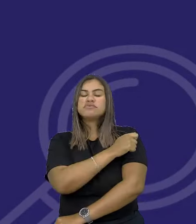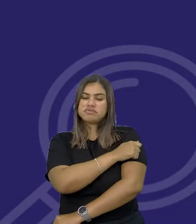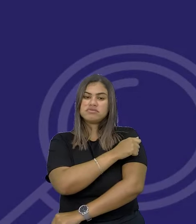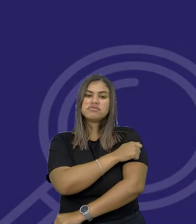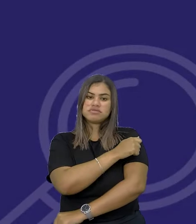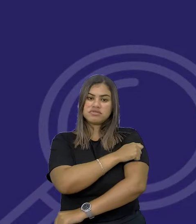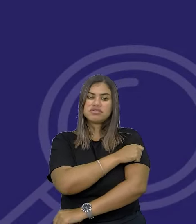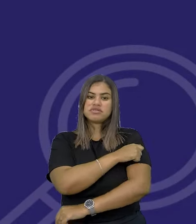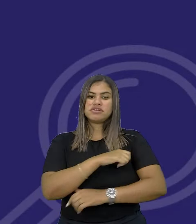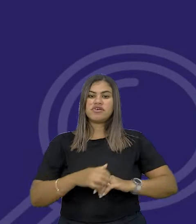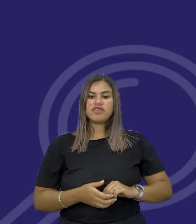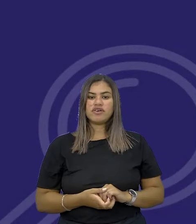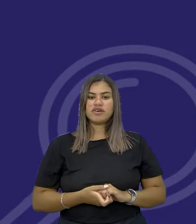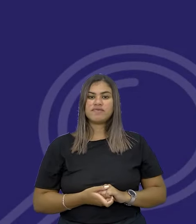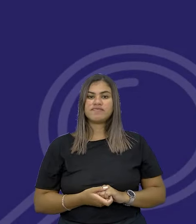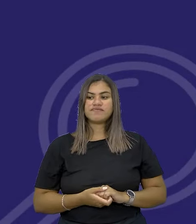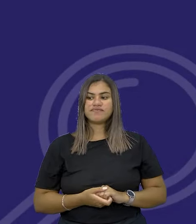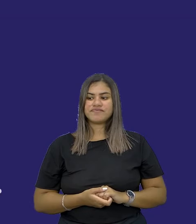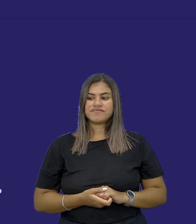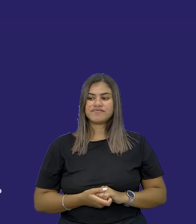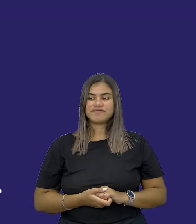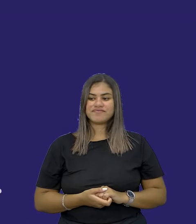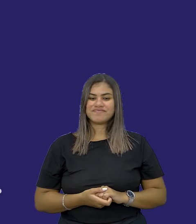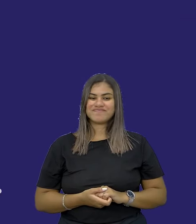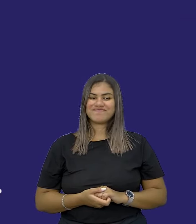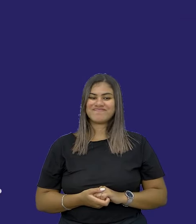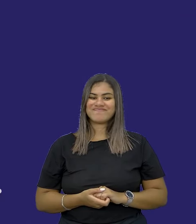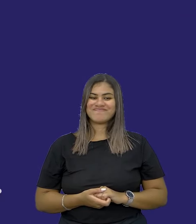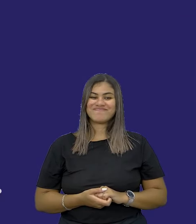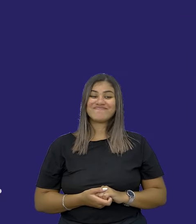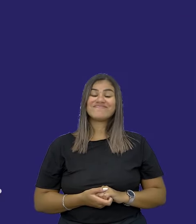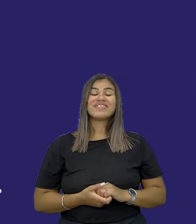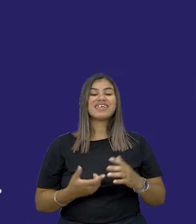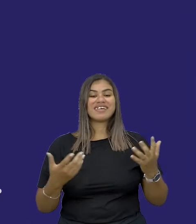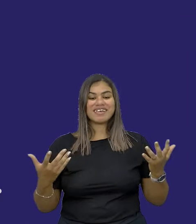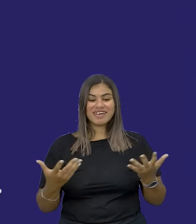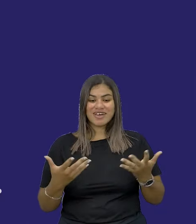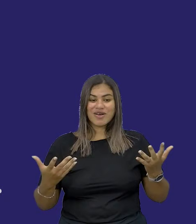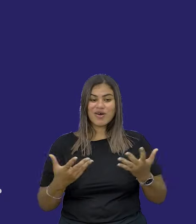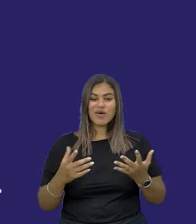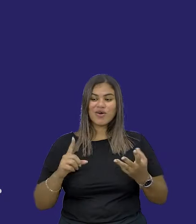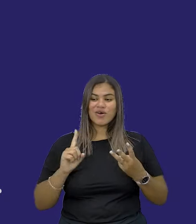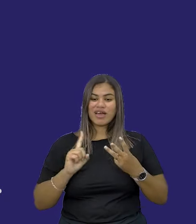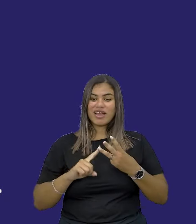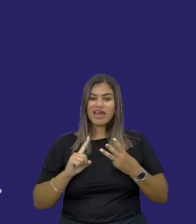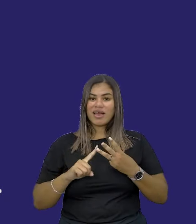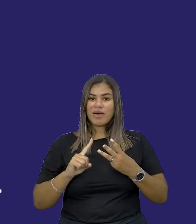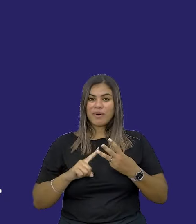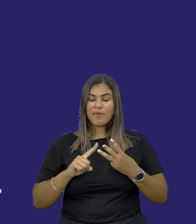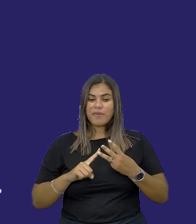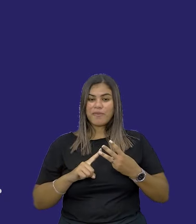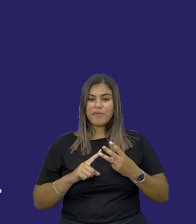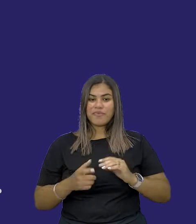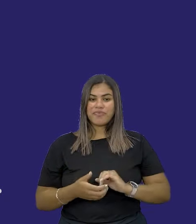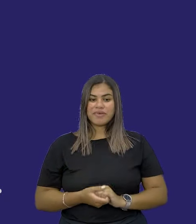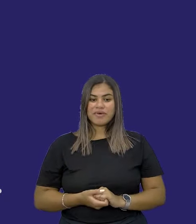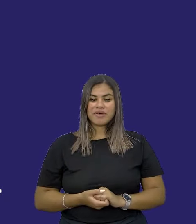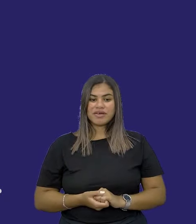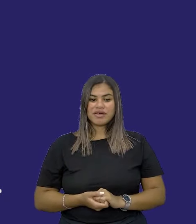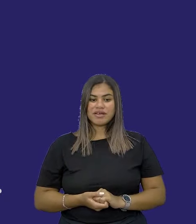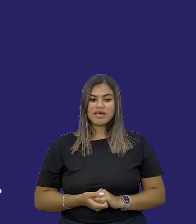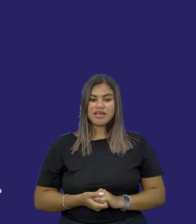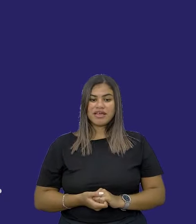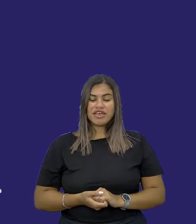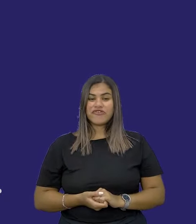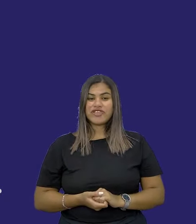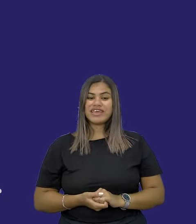mais fácil e que resolve o problema, tá? Bom, e aí nós chegamos no nosso terceiro momento, que é sugestão das ações